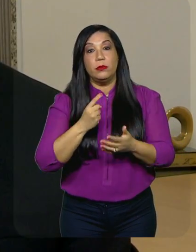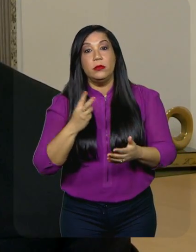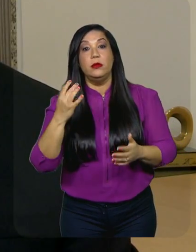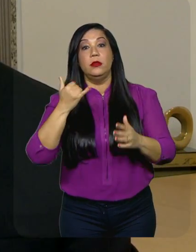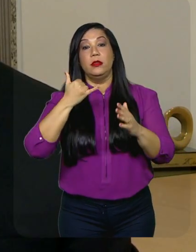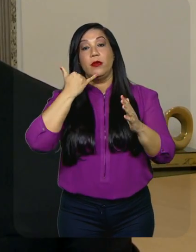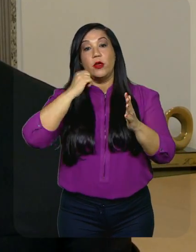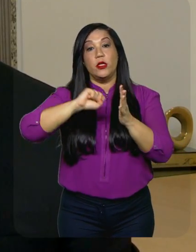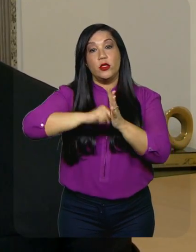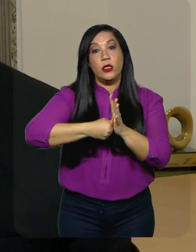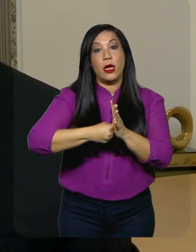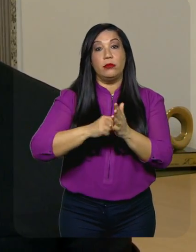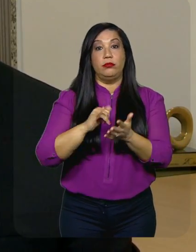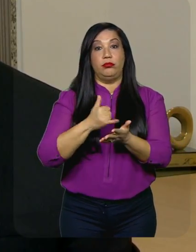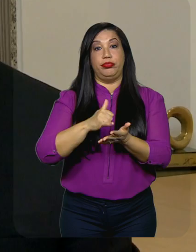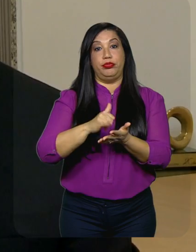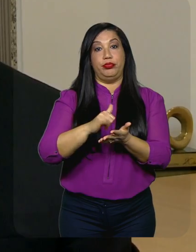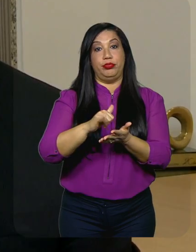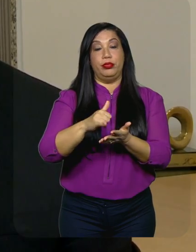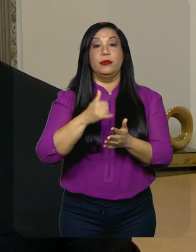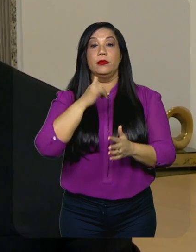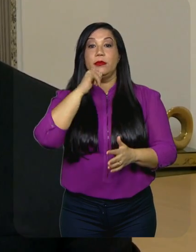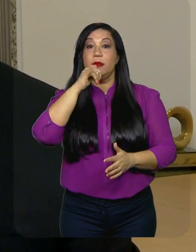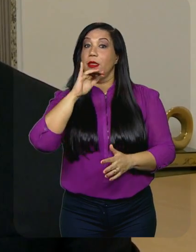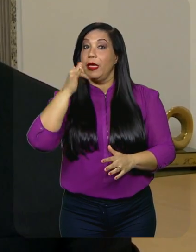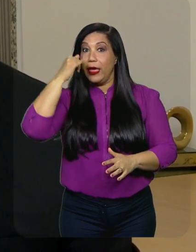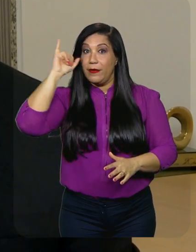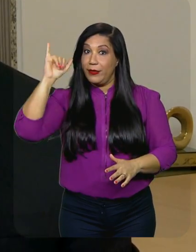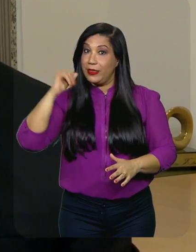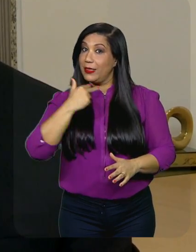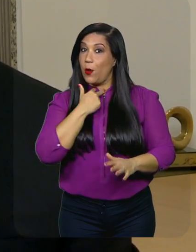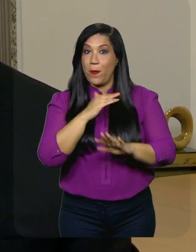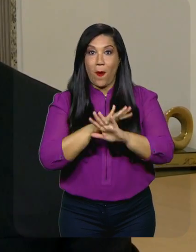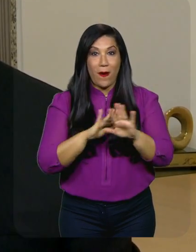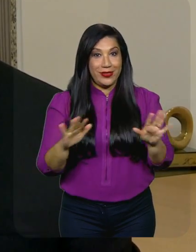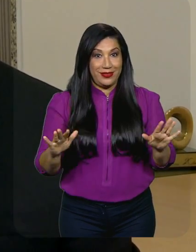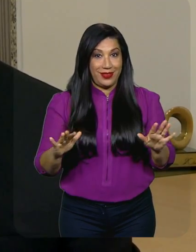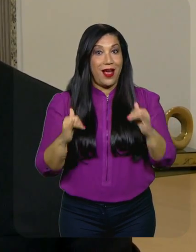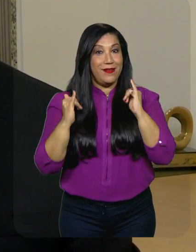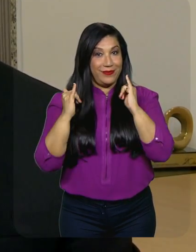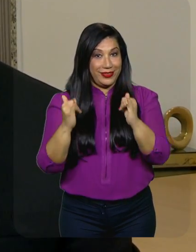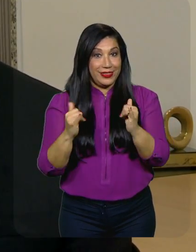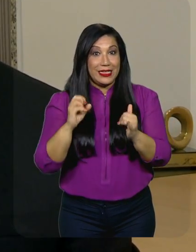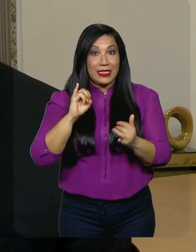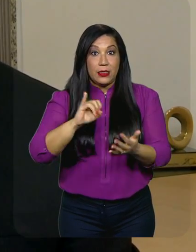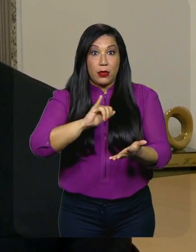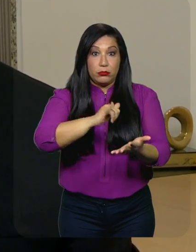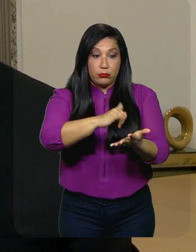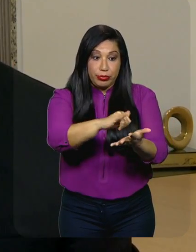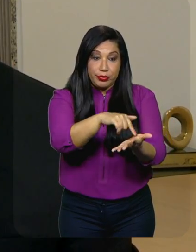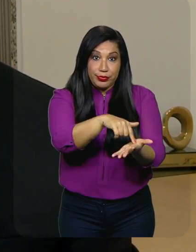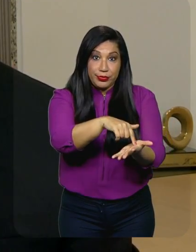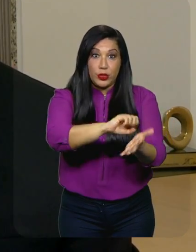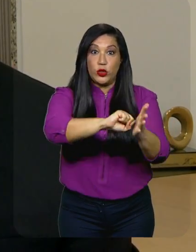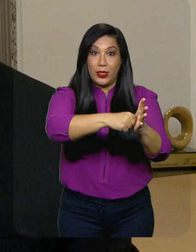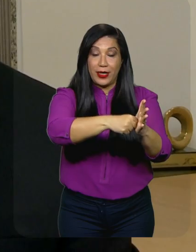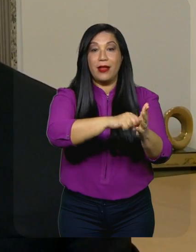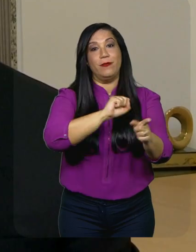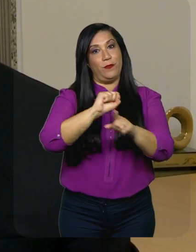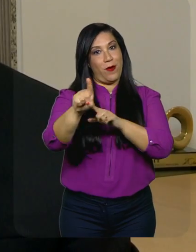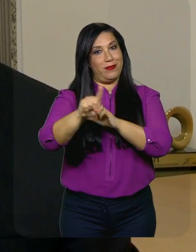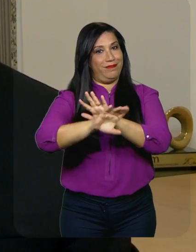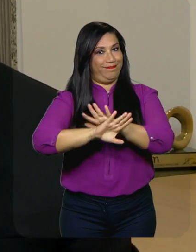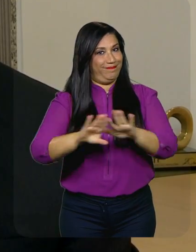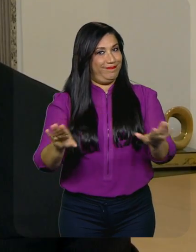mesmo desligados, eles tocam o alarme. Então é importante que o participante lembre que o celular, além de estar desligado, tem que estar